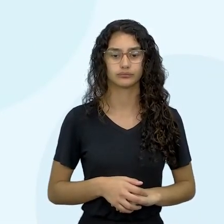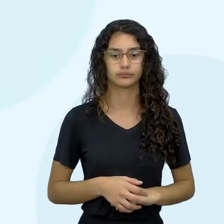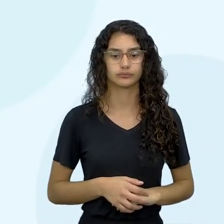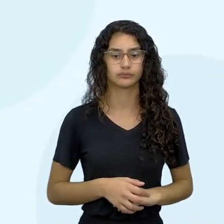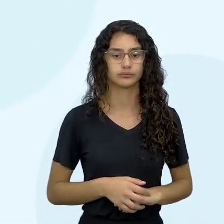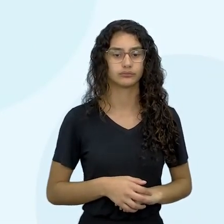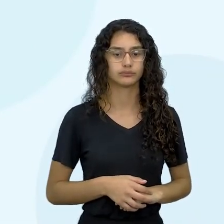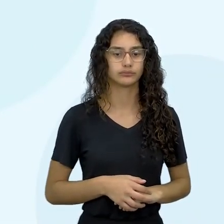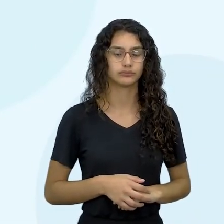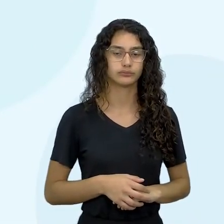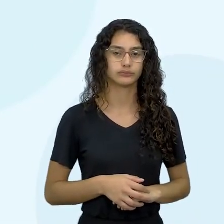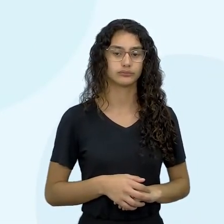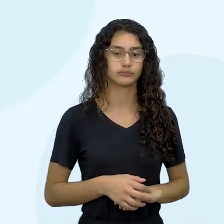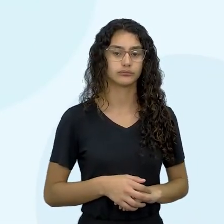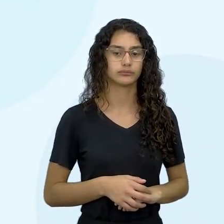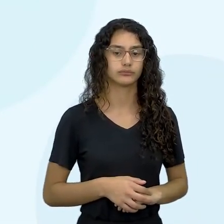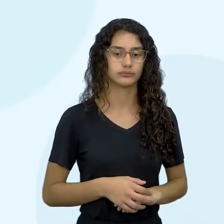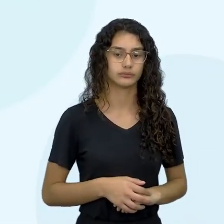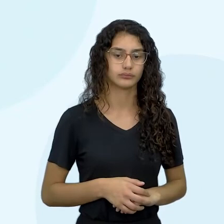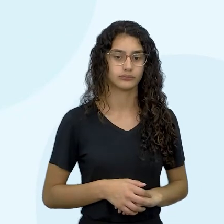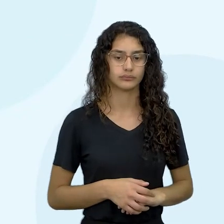Como gastamos nosso dinheiro?